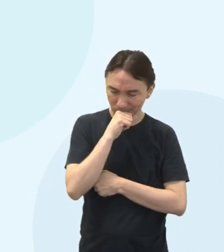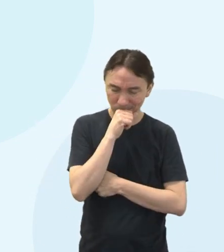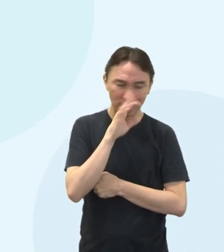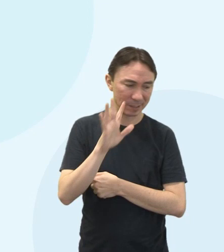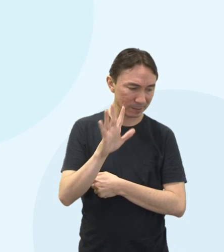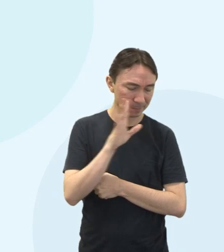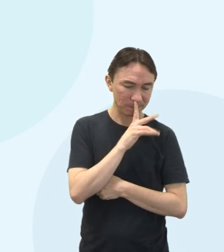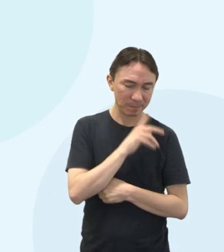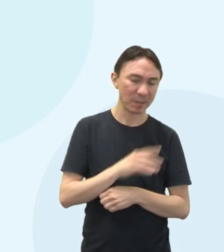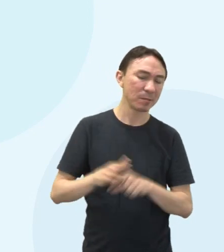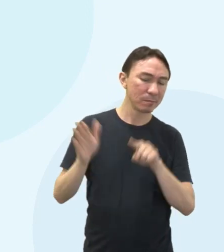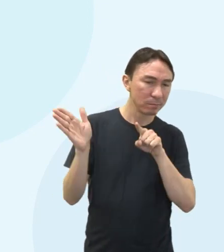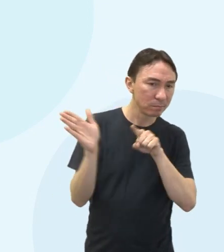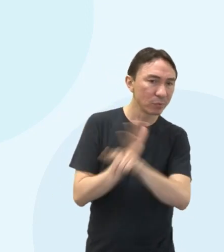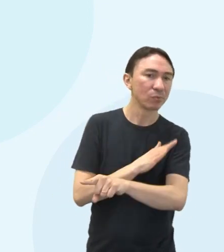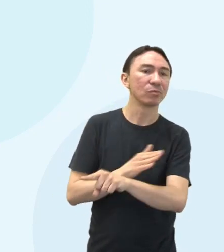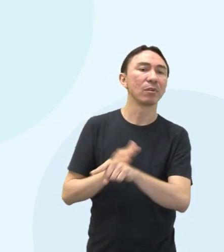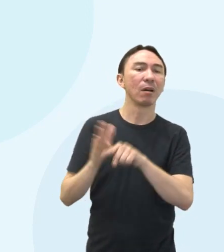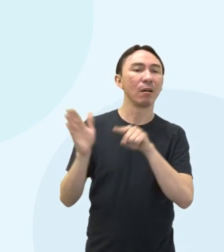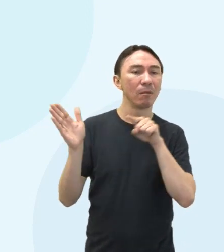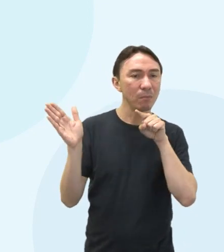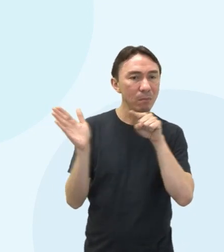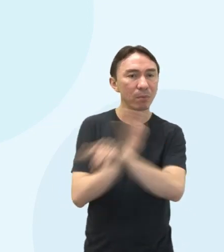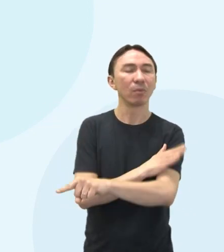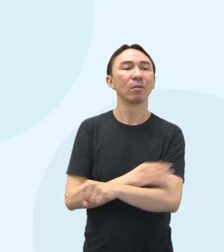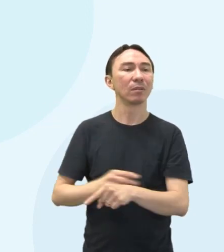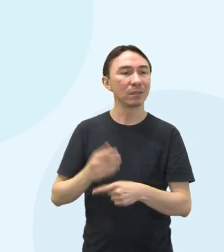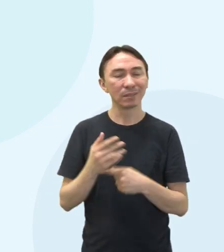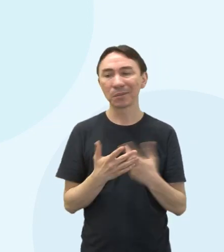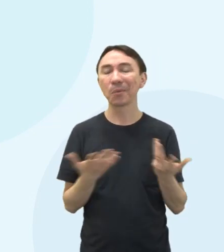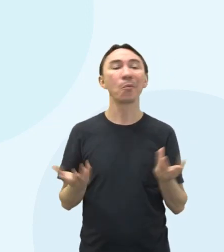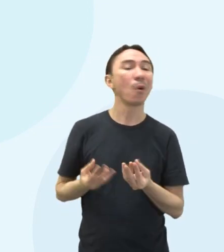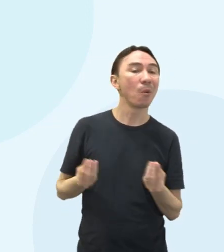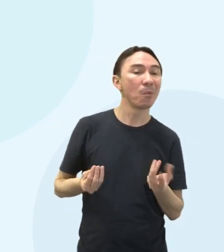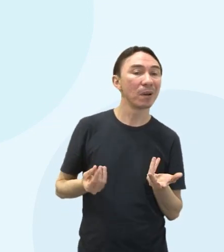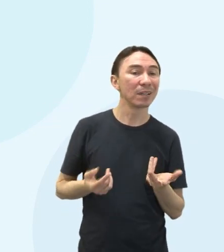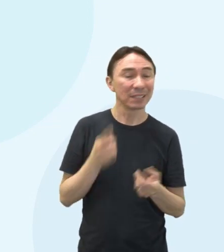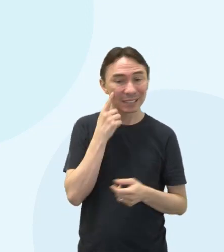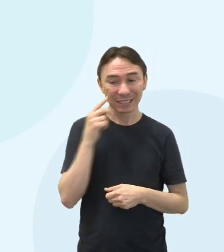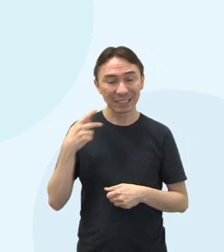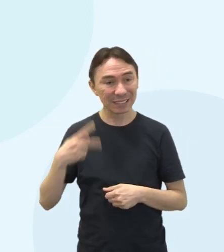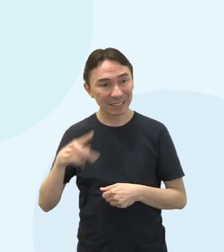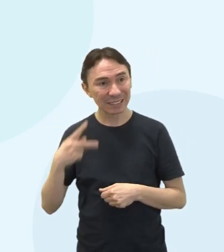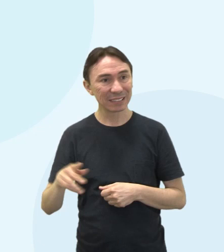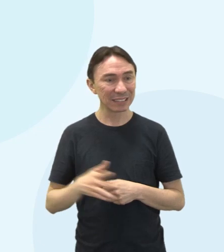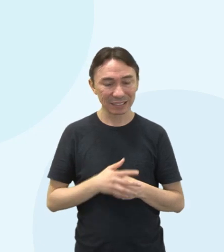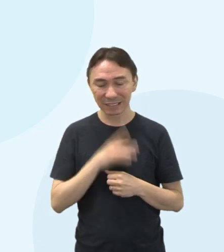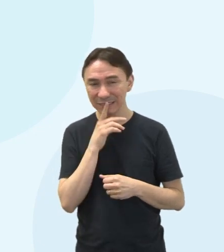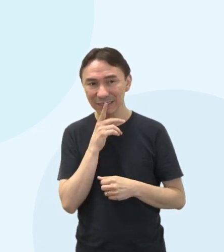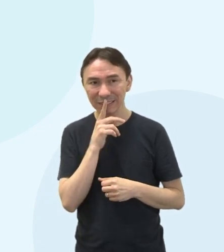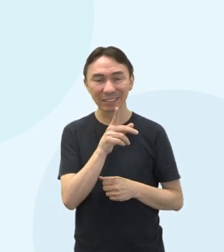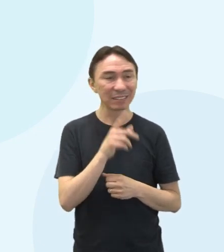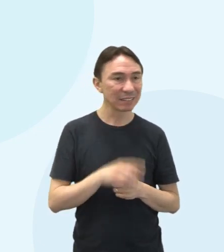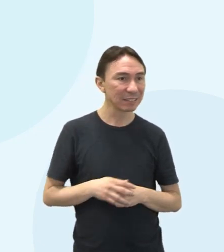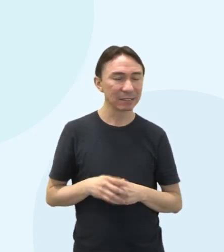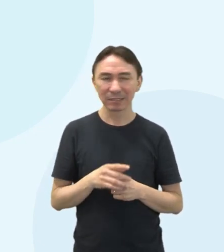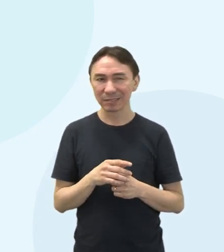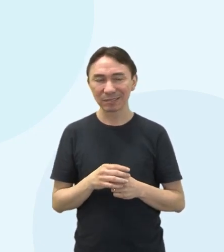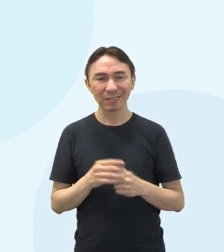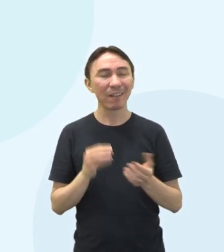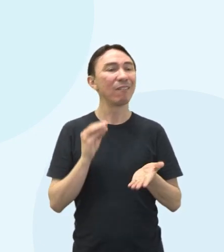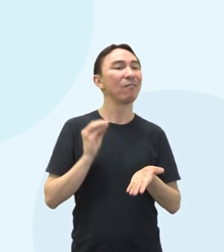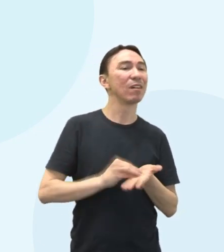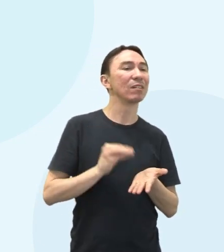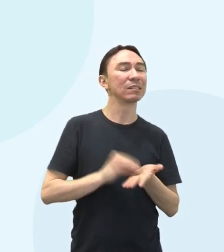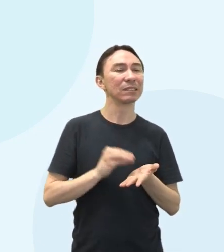em relação a essa atividade e pergunta que a gente pode fazer para que eles possam encontrar aí refletir